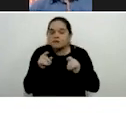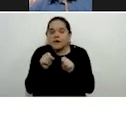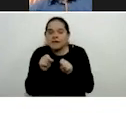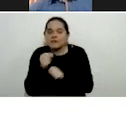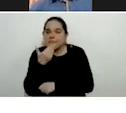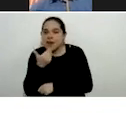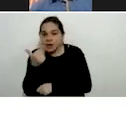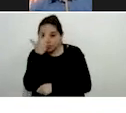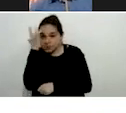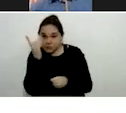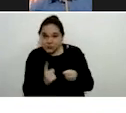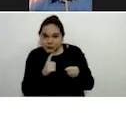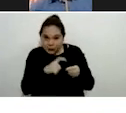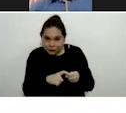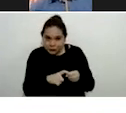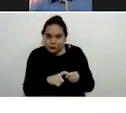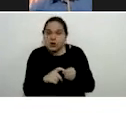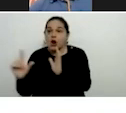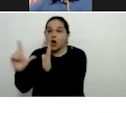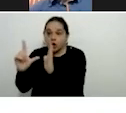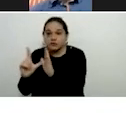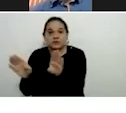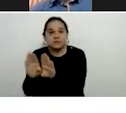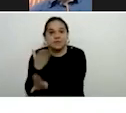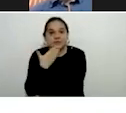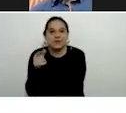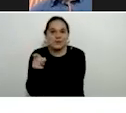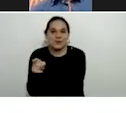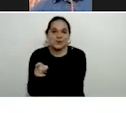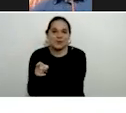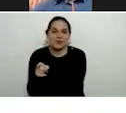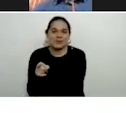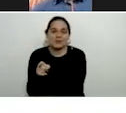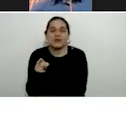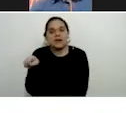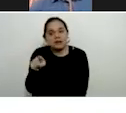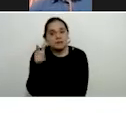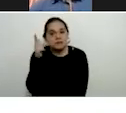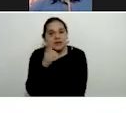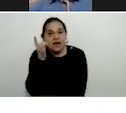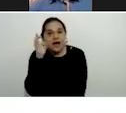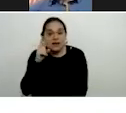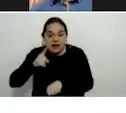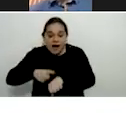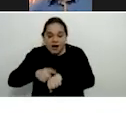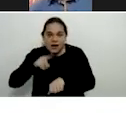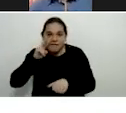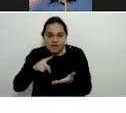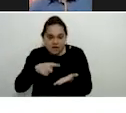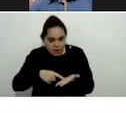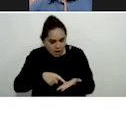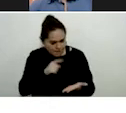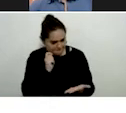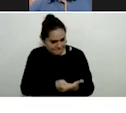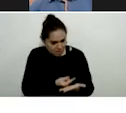sócios em relação aos estabelecimentos também. Então, eles conseguem hoje acompanhar instantaneamente todas as transações que são feitas no